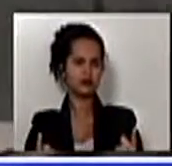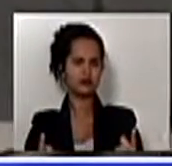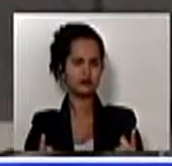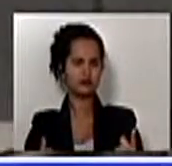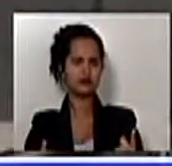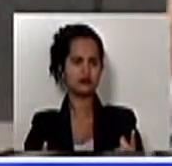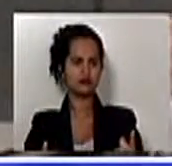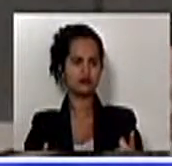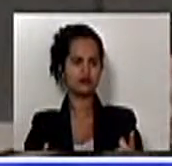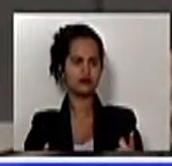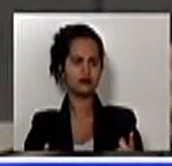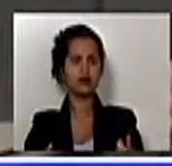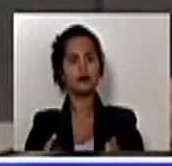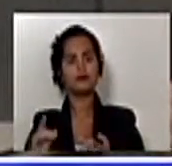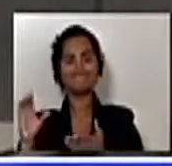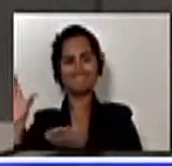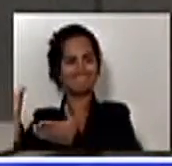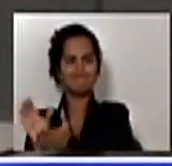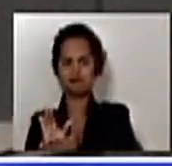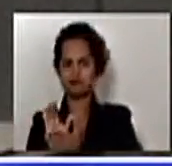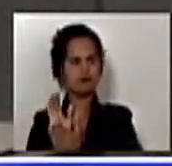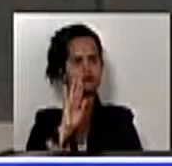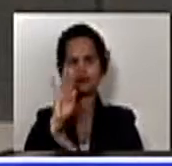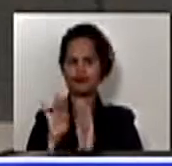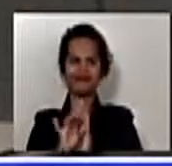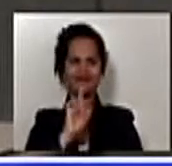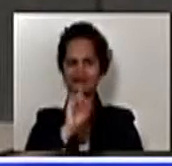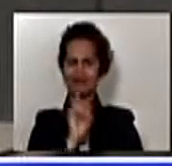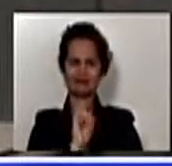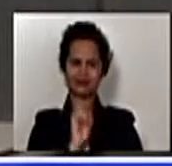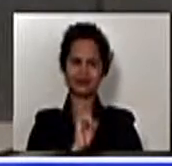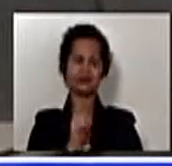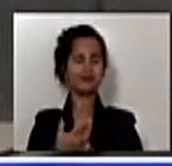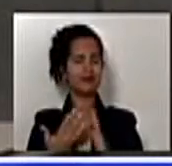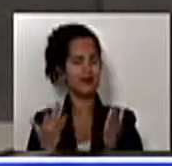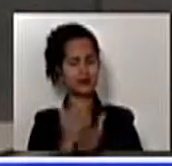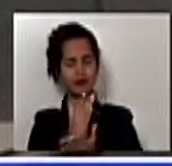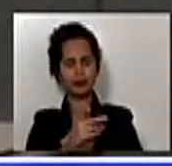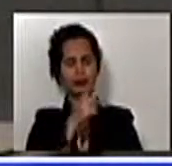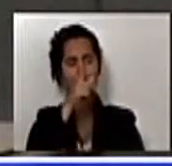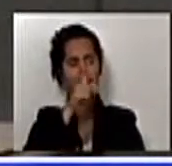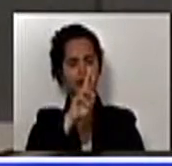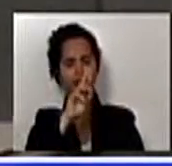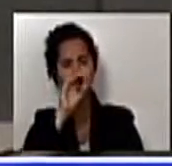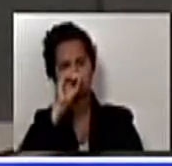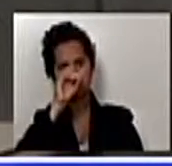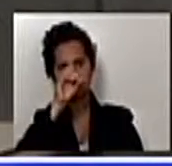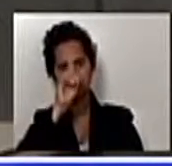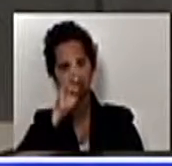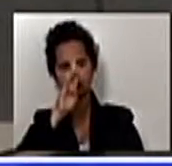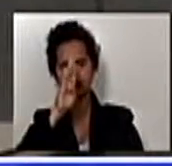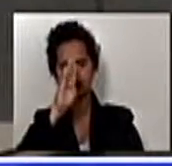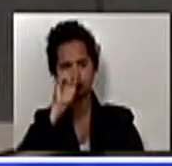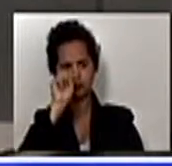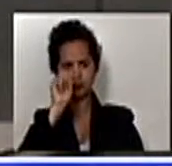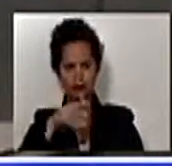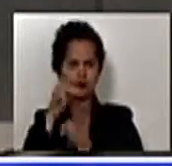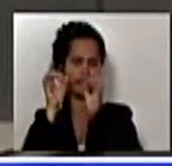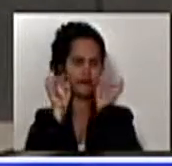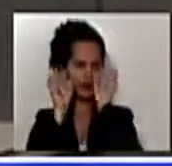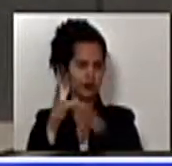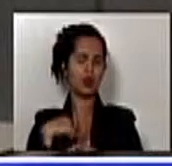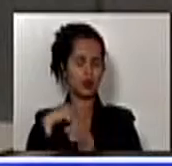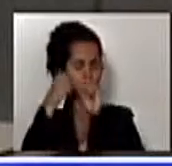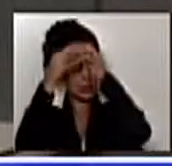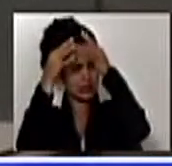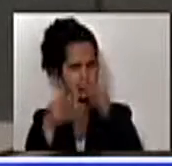recebeu o Estado os recursos necessários. Não é? Vemos também o Produban e outros, eu tenho certeza, que com essa busca, não